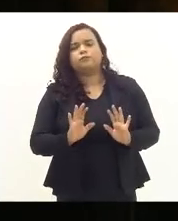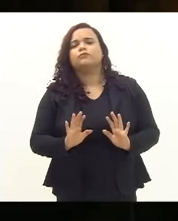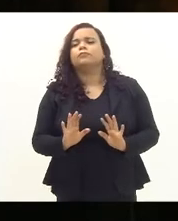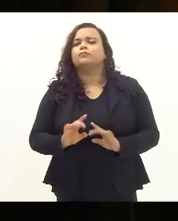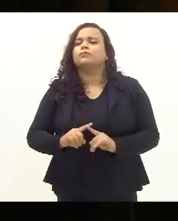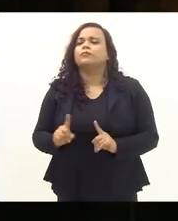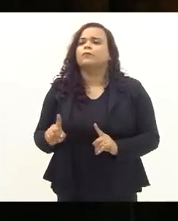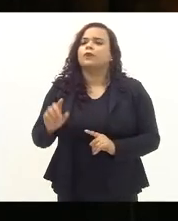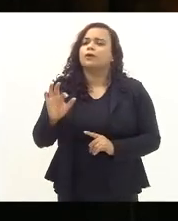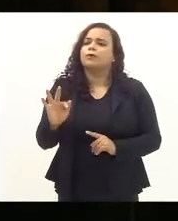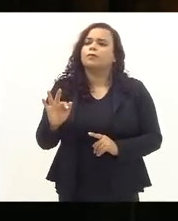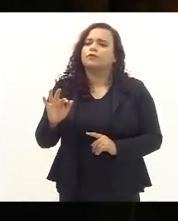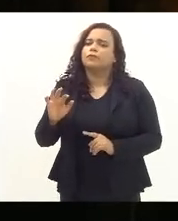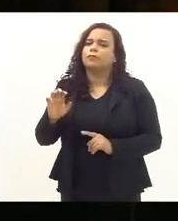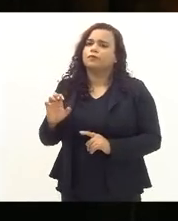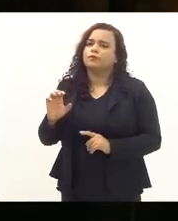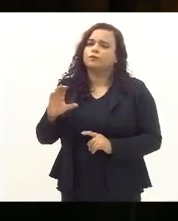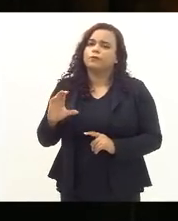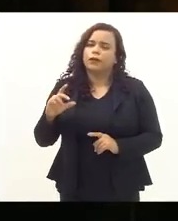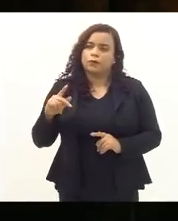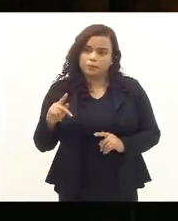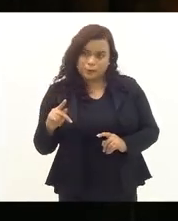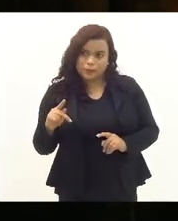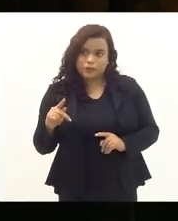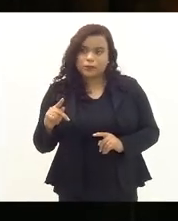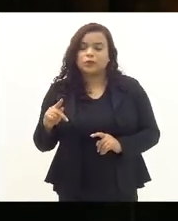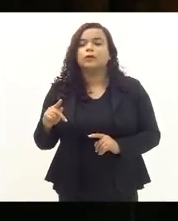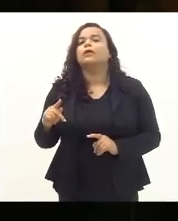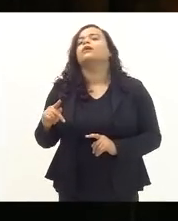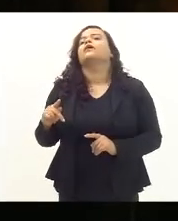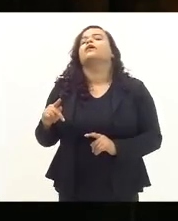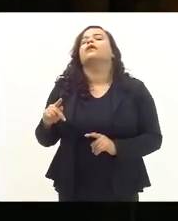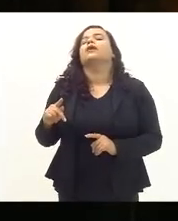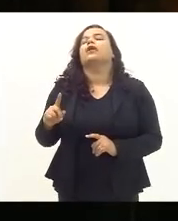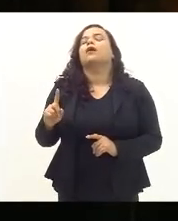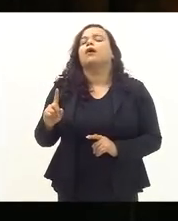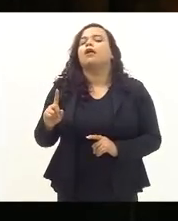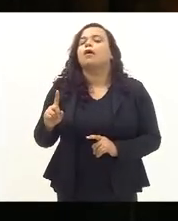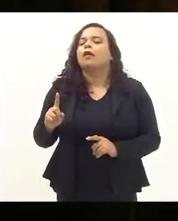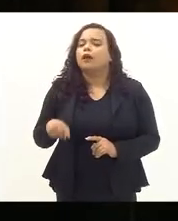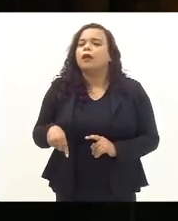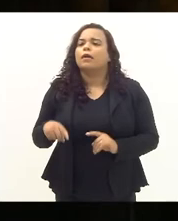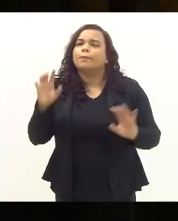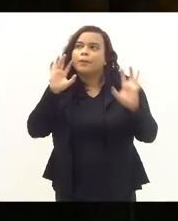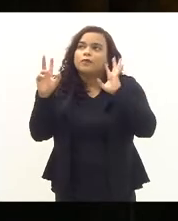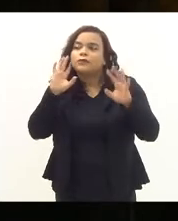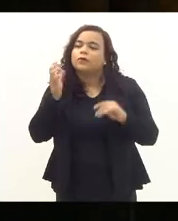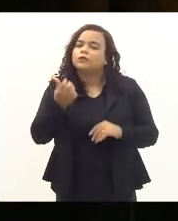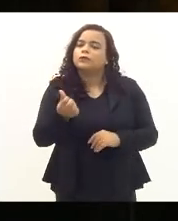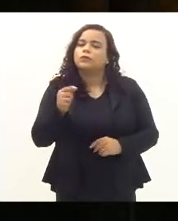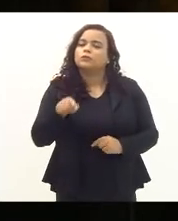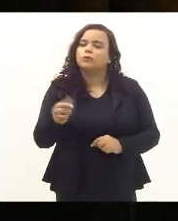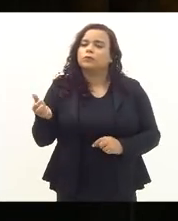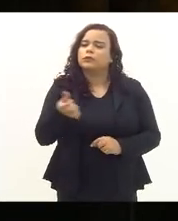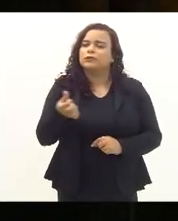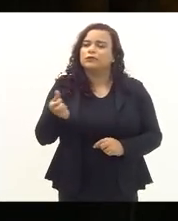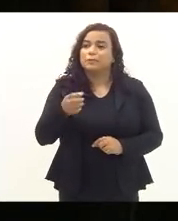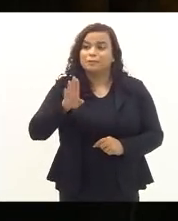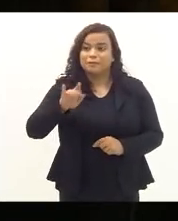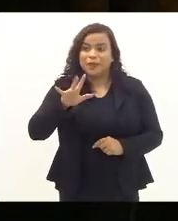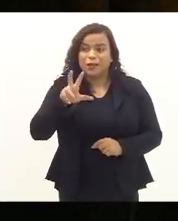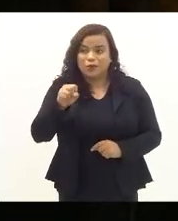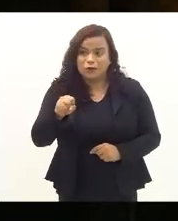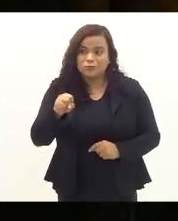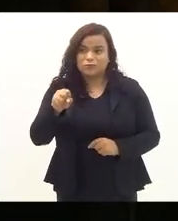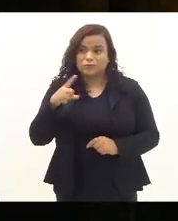fecp fundo de combate à pobreza a previsão é de seis pontos 66 bilhões um aumento